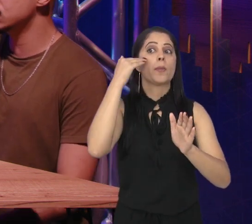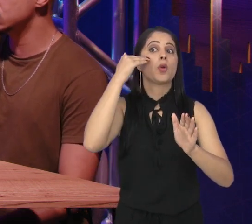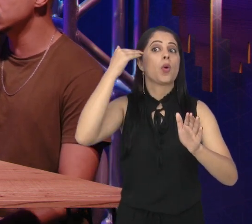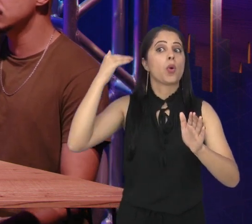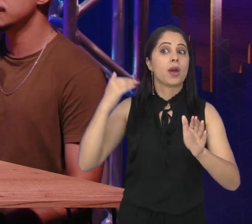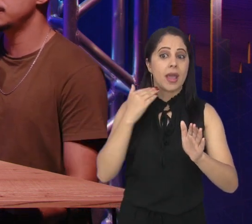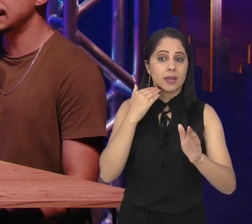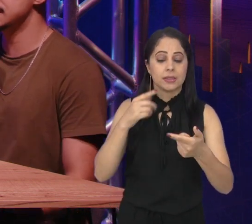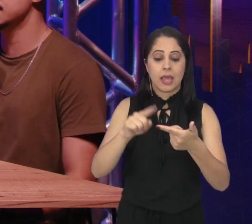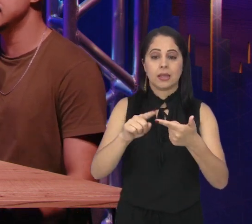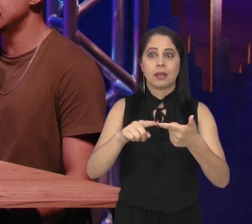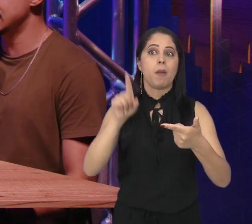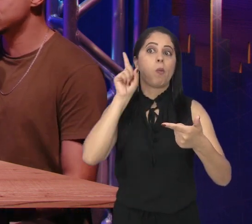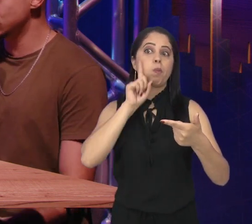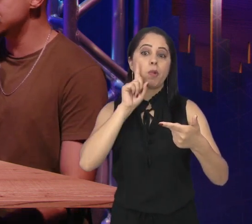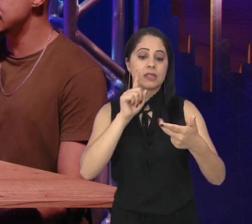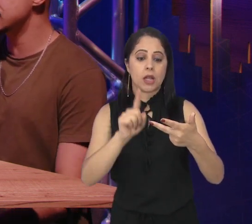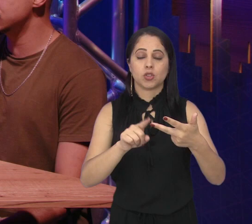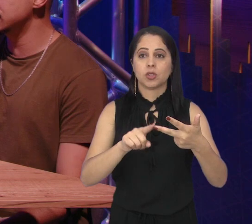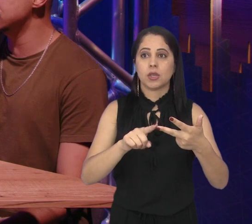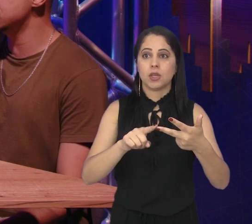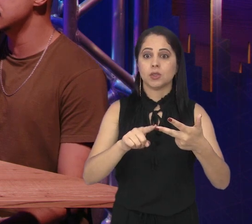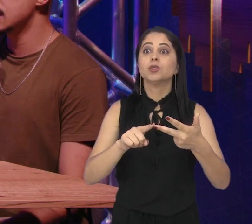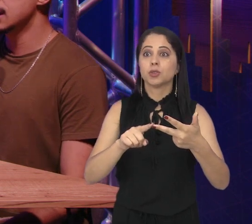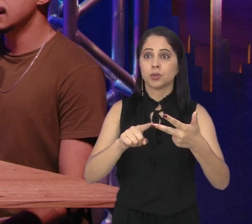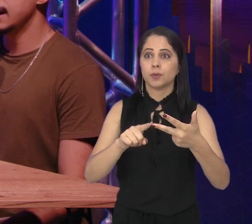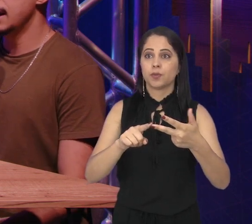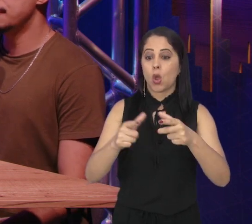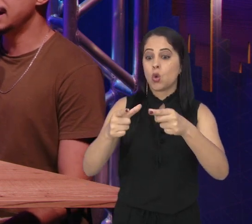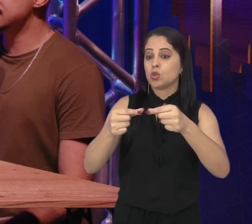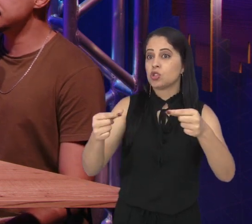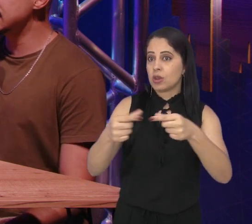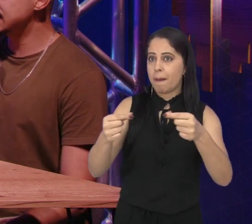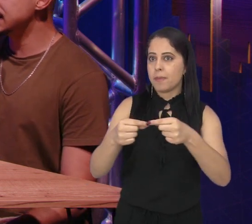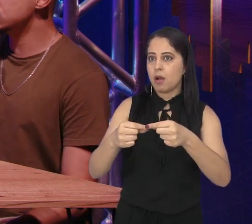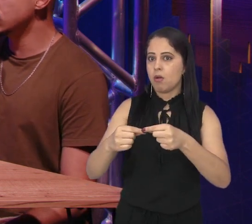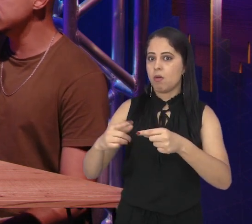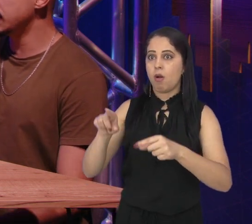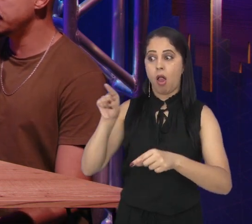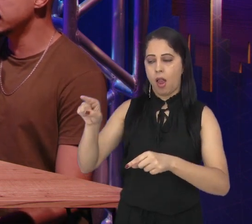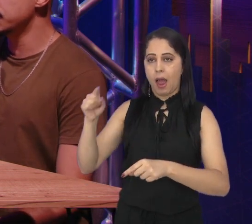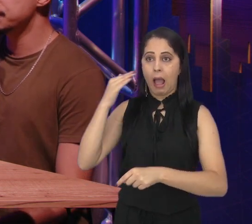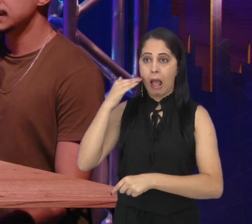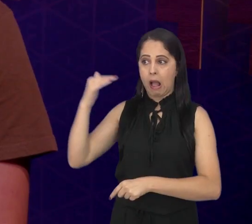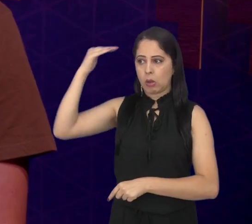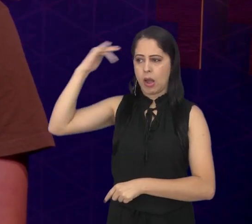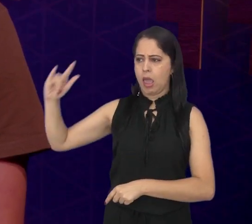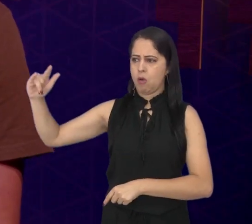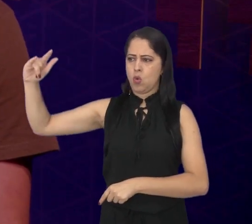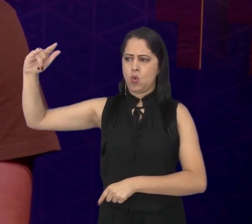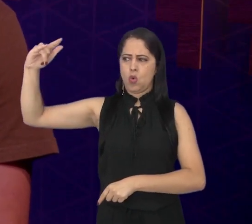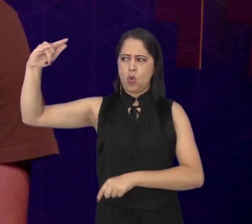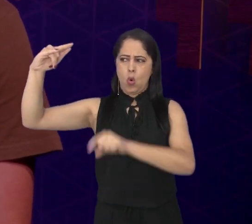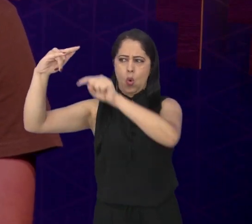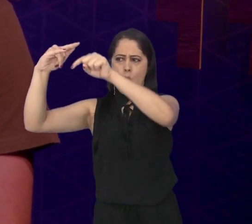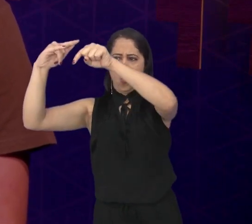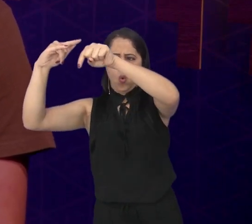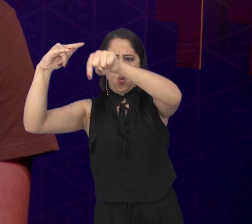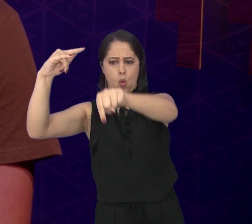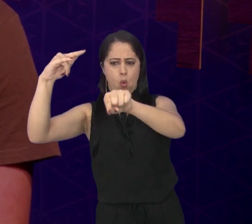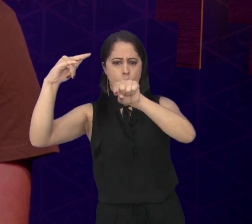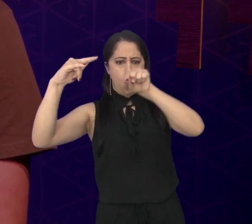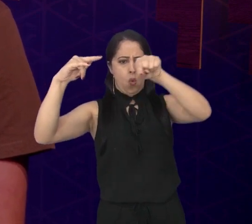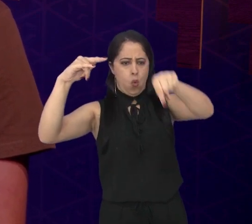Coreia do Sul, bases militares dos Estados Unidos, Uhum. Bases militares do Japão. Então eles fazem esse teste